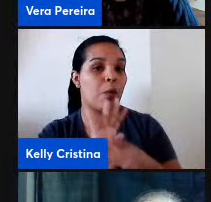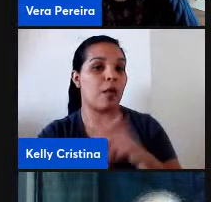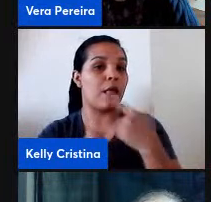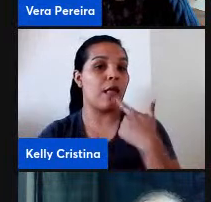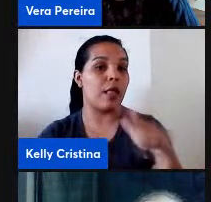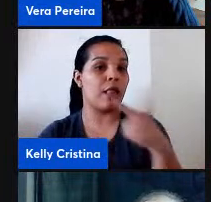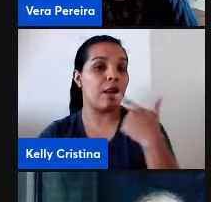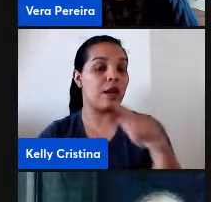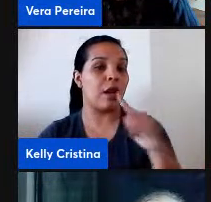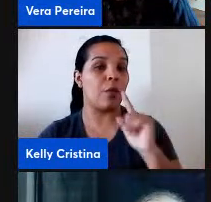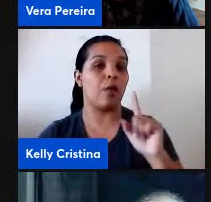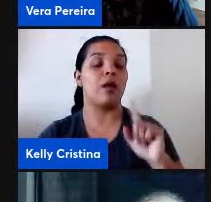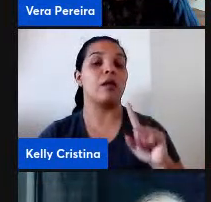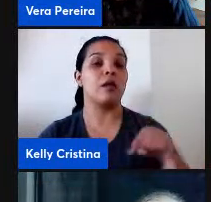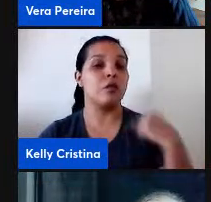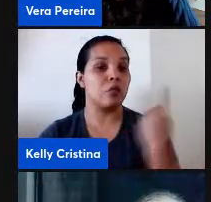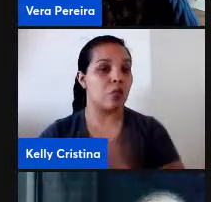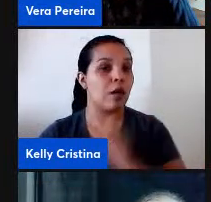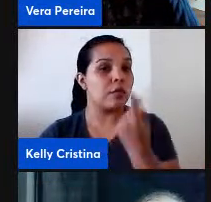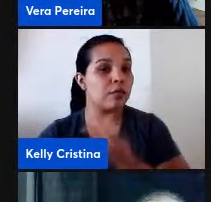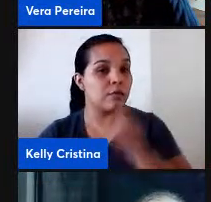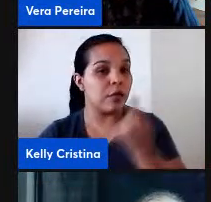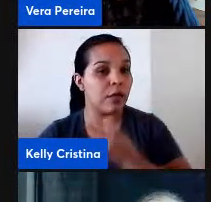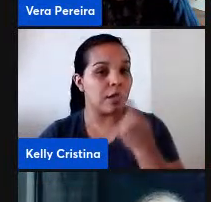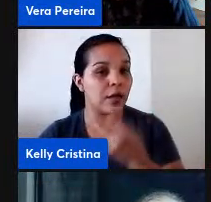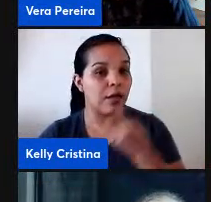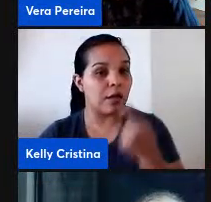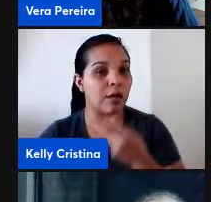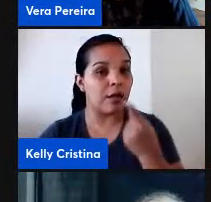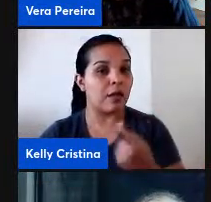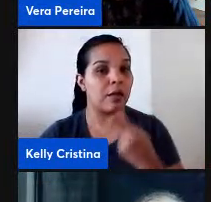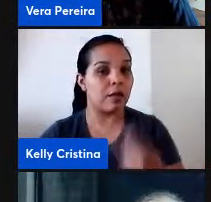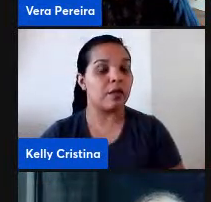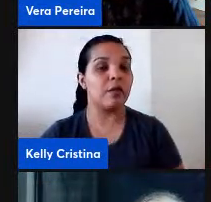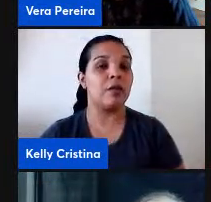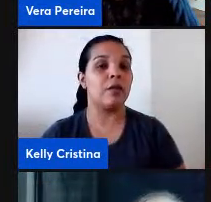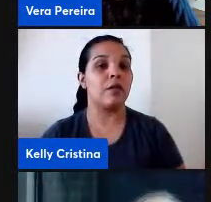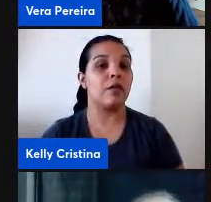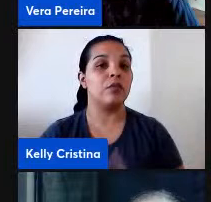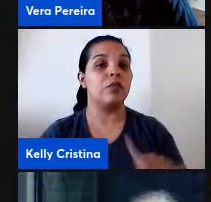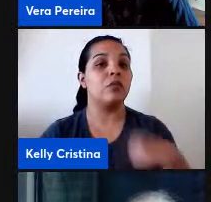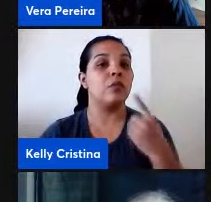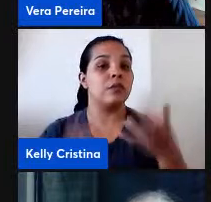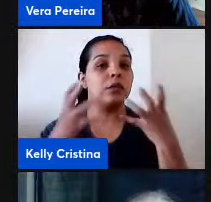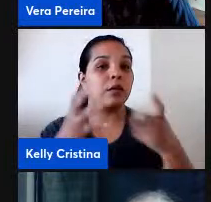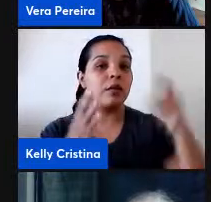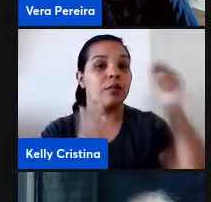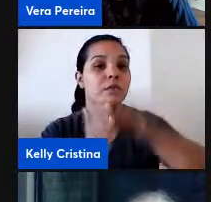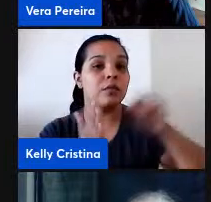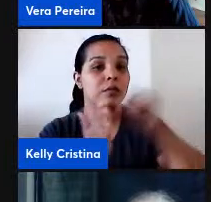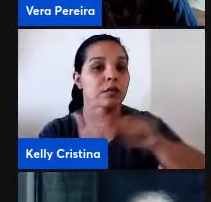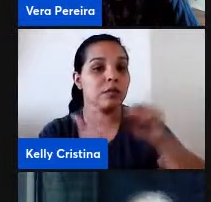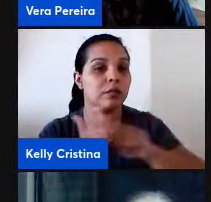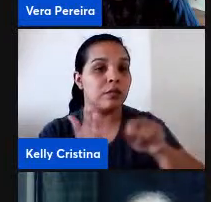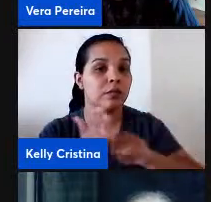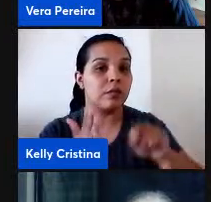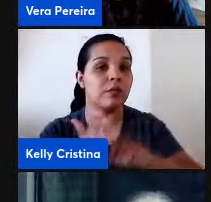falamos. Quando nós queremos escrever em português, combinamos as letras